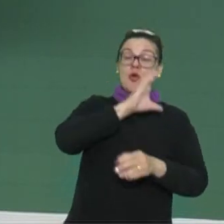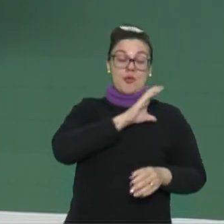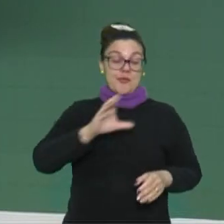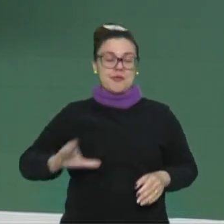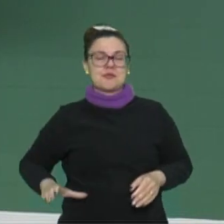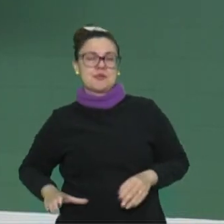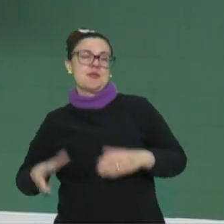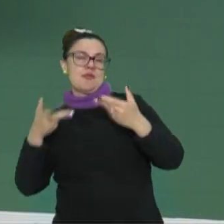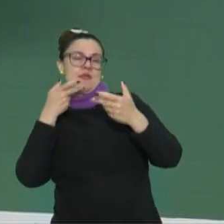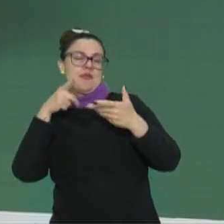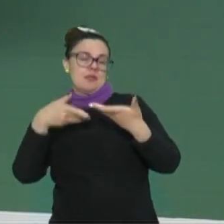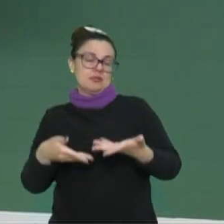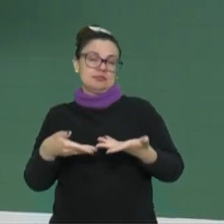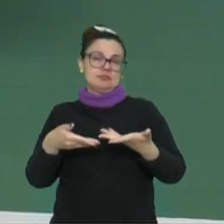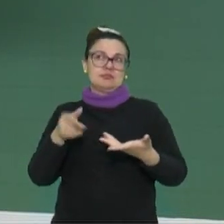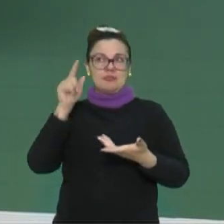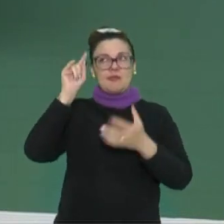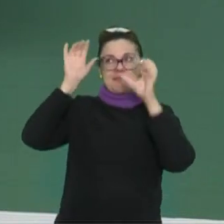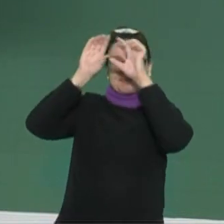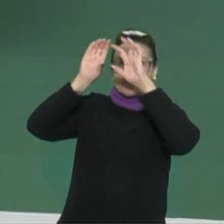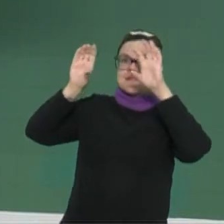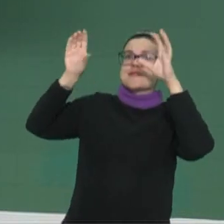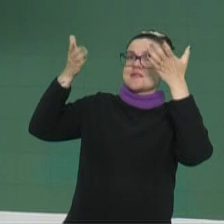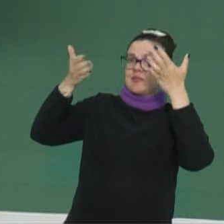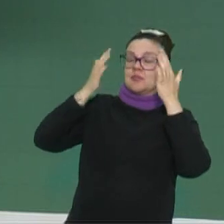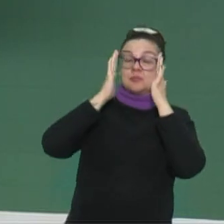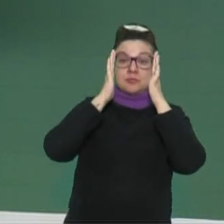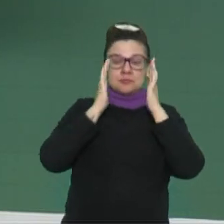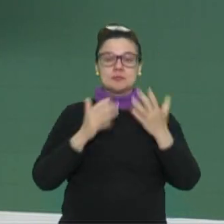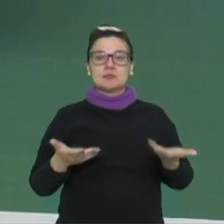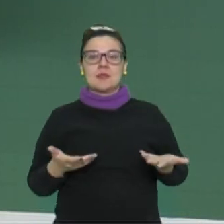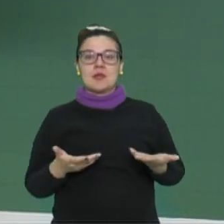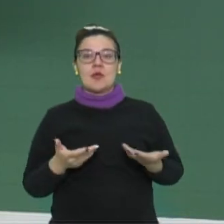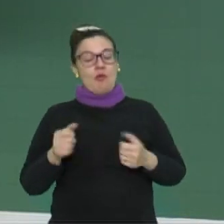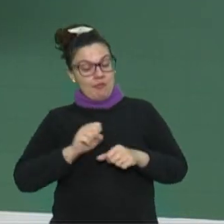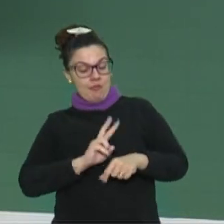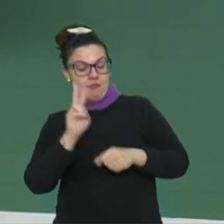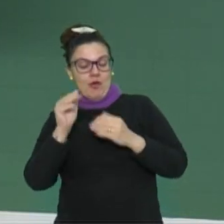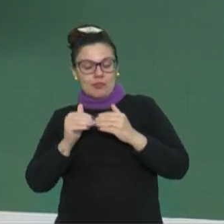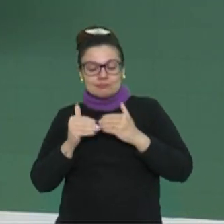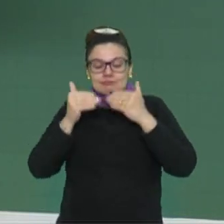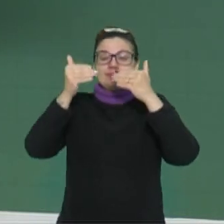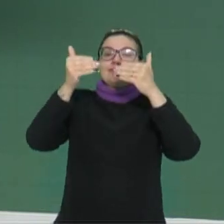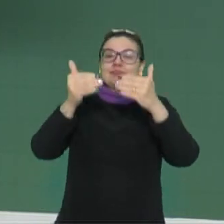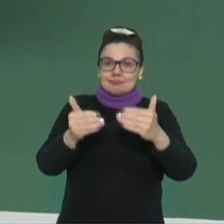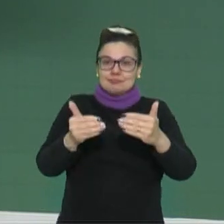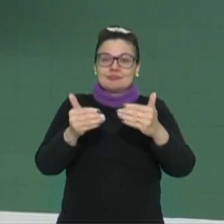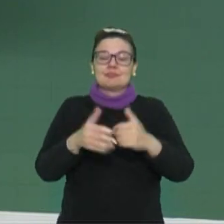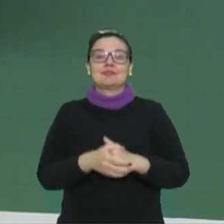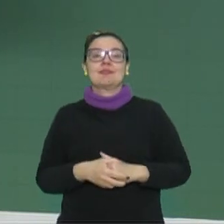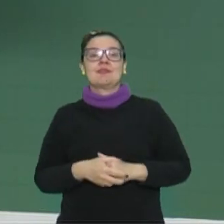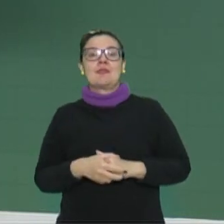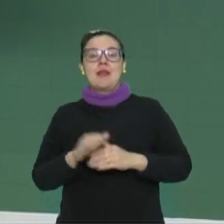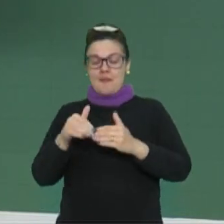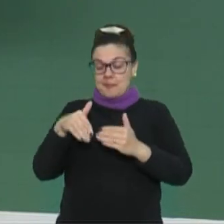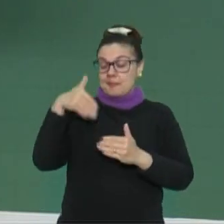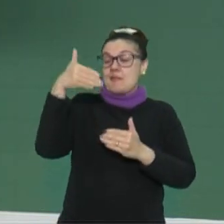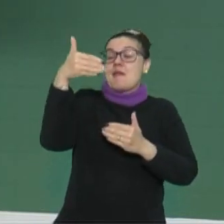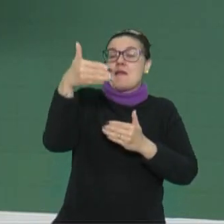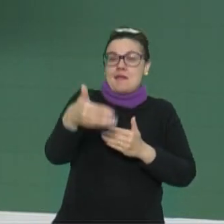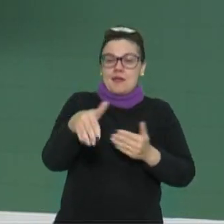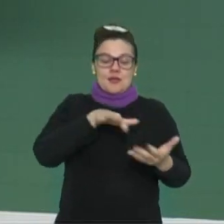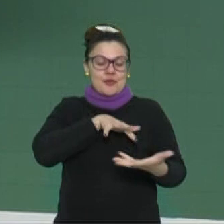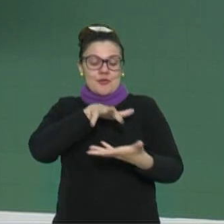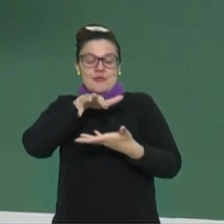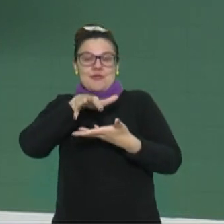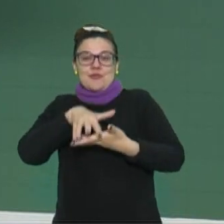por exemplo, pode ser remetido à ideia de céu. Então, por isso, um valor transcendental, transcendente, que vai para além do nosso